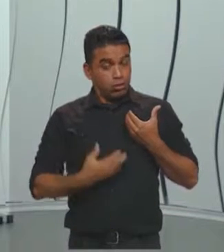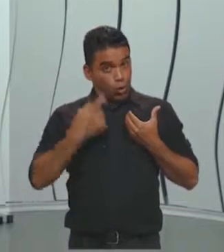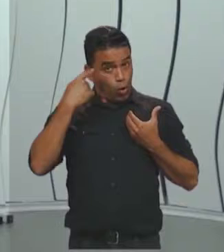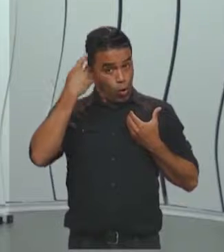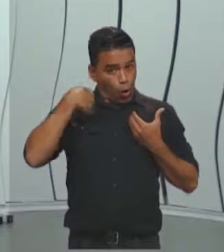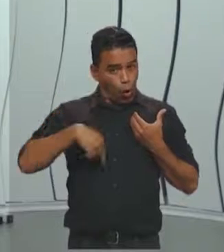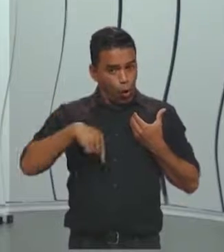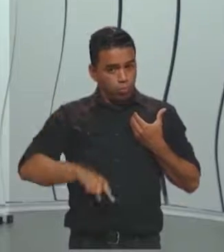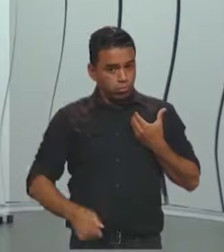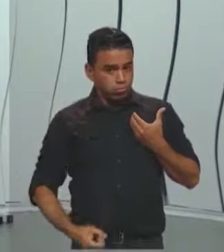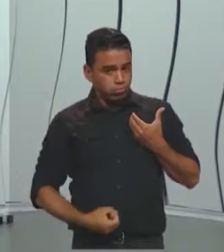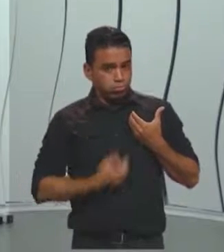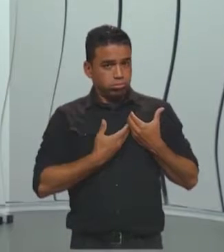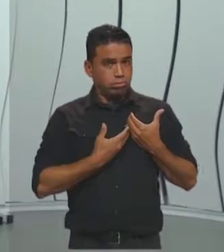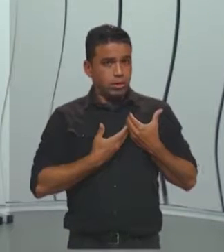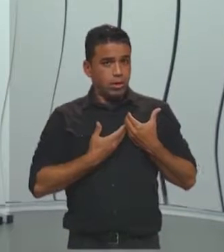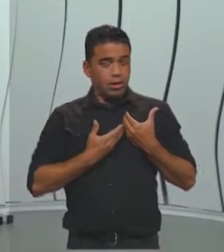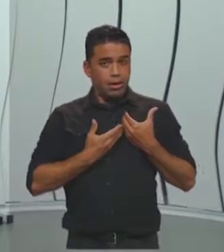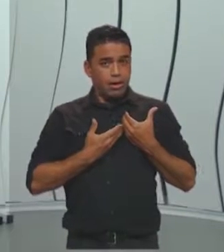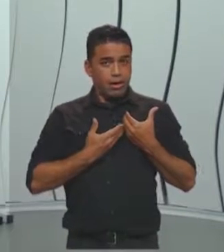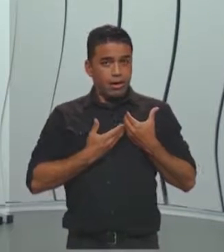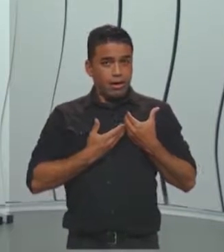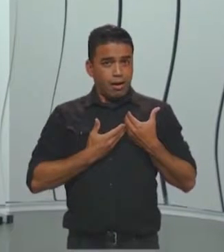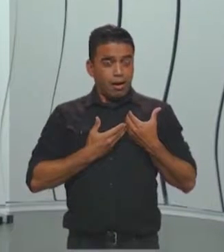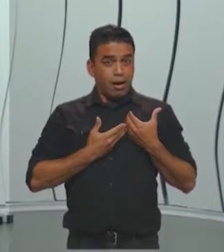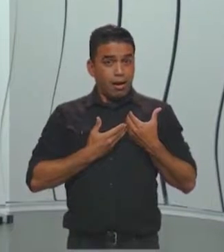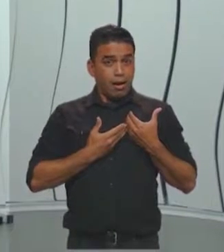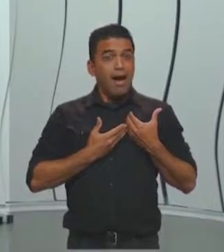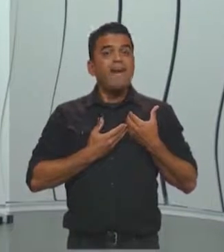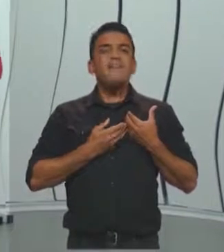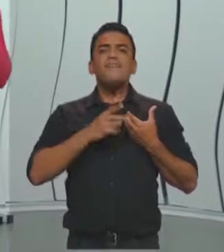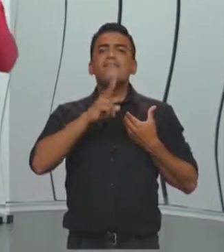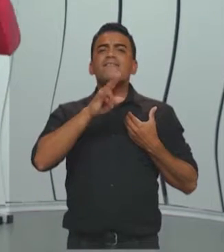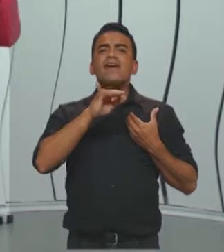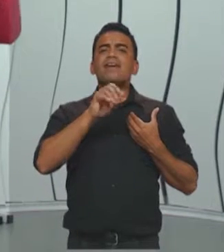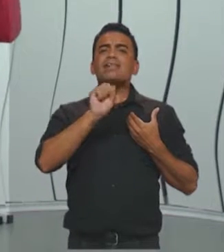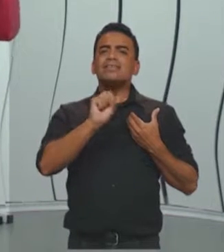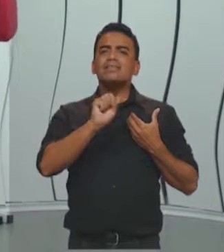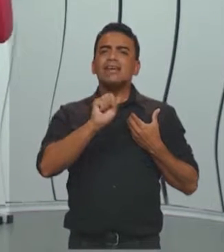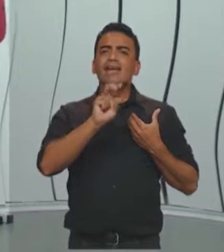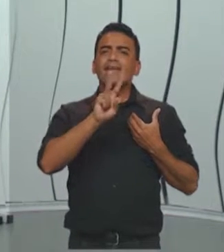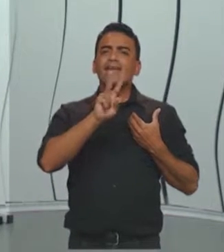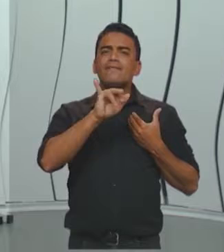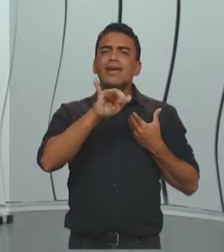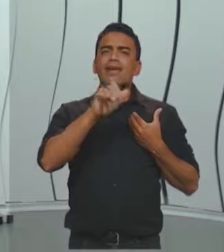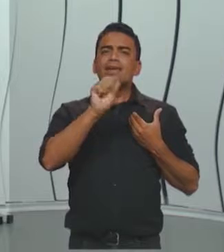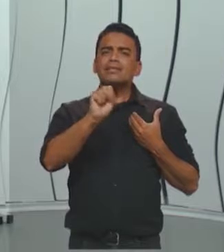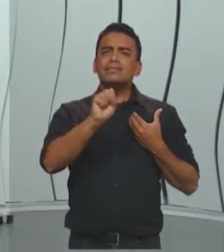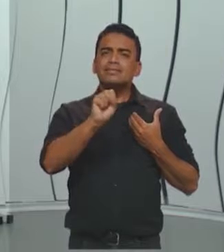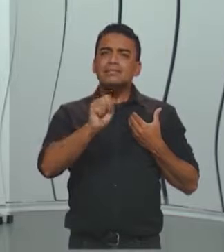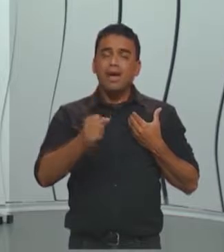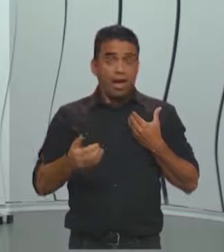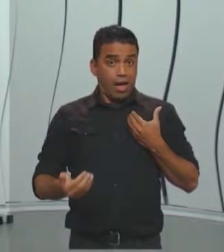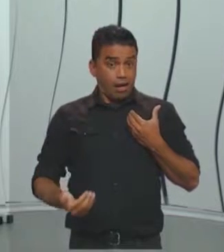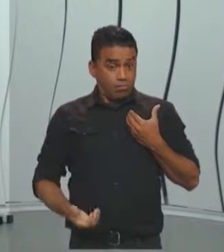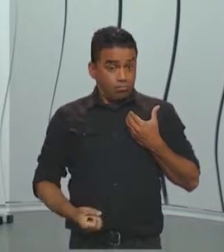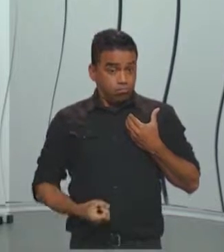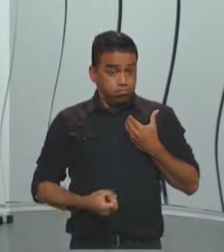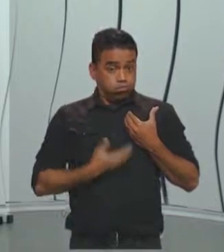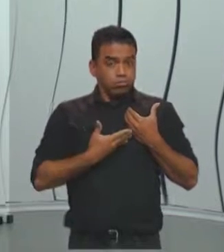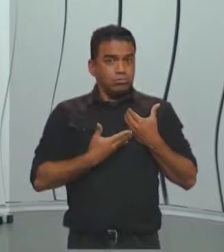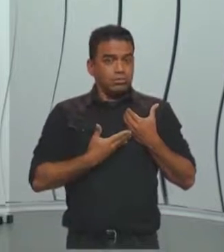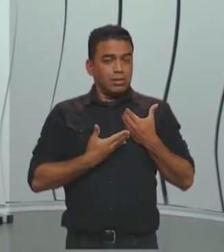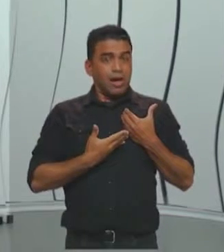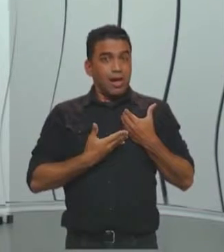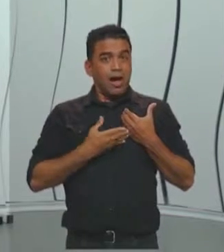para o coração, e tem aquelas que são as veias que trazem. As veias trazem o sangue até o coração,